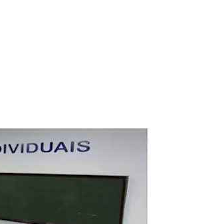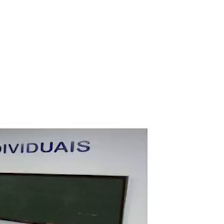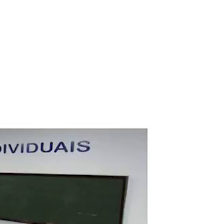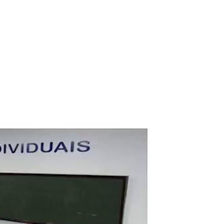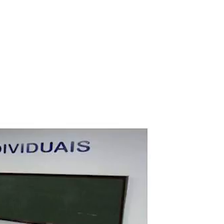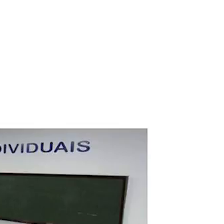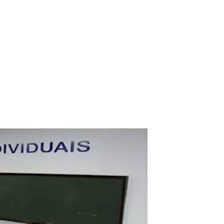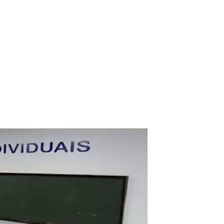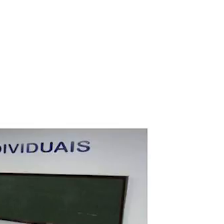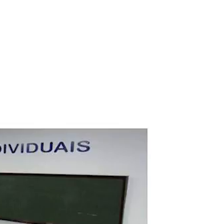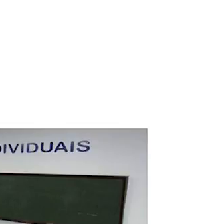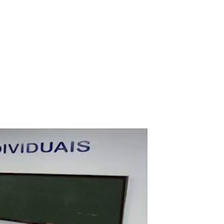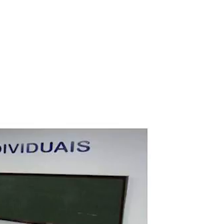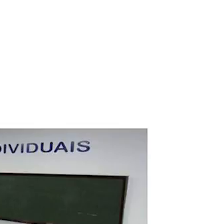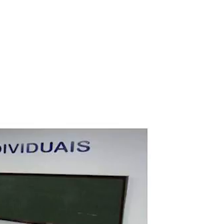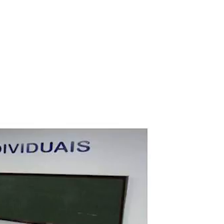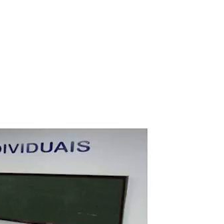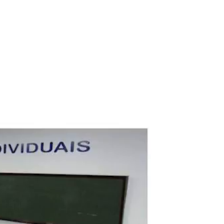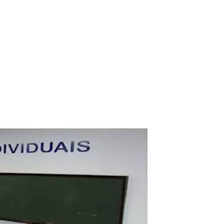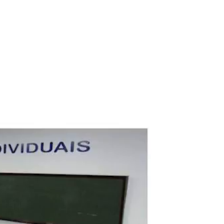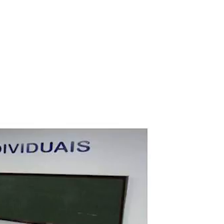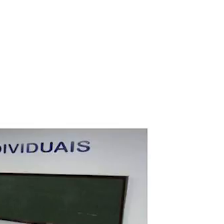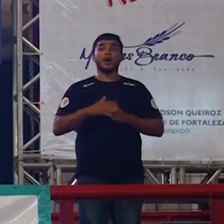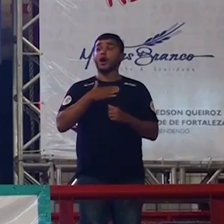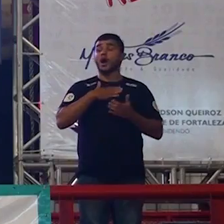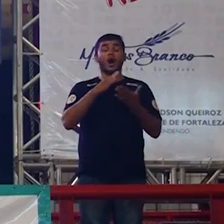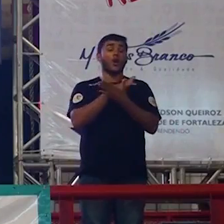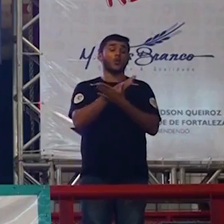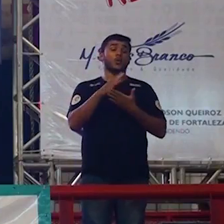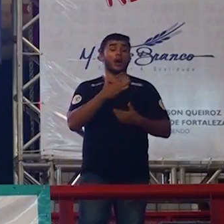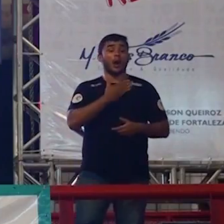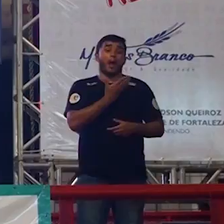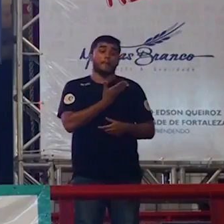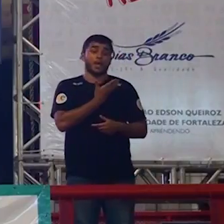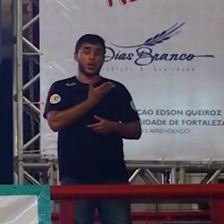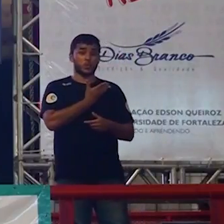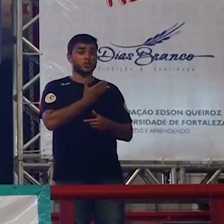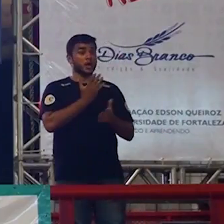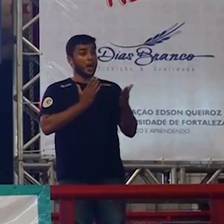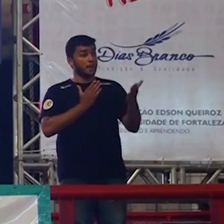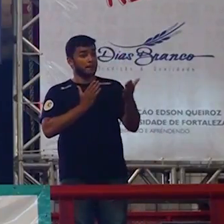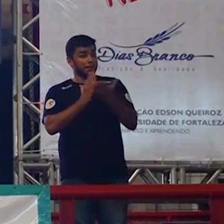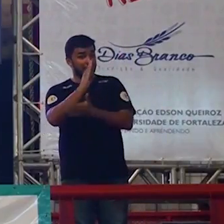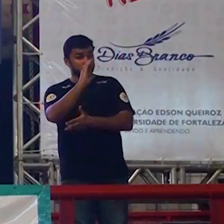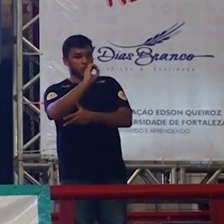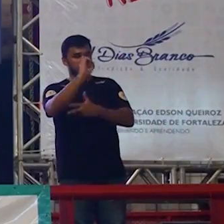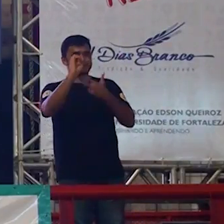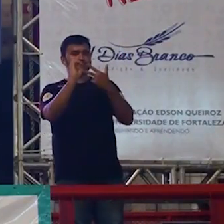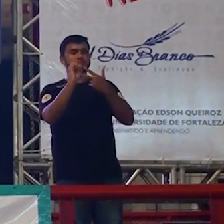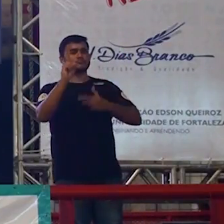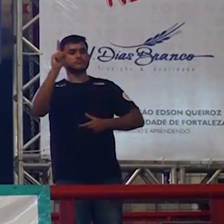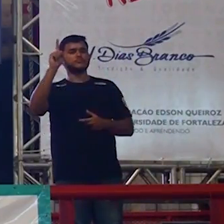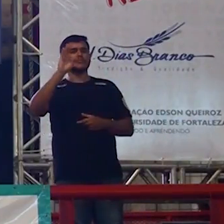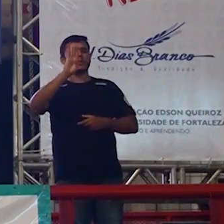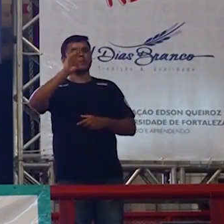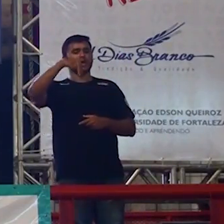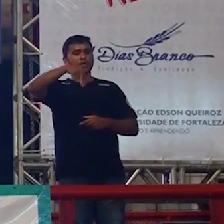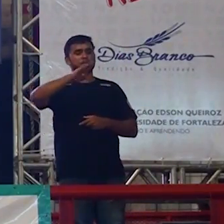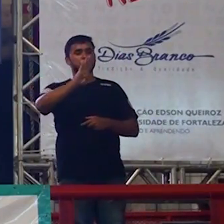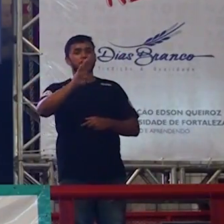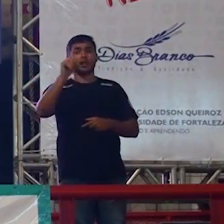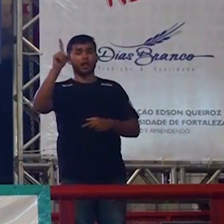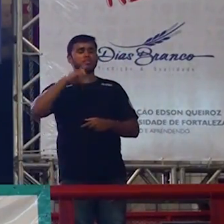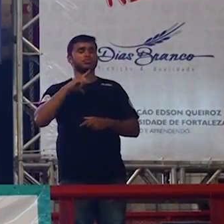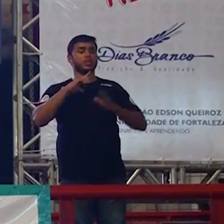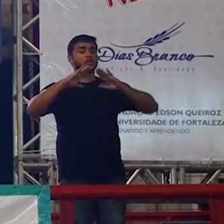locais que é bom de estudar. Tem alguns amigos meus que passaram no Enem estudando ali no BNB, parece que tem um local